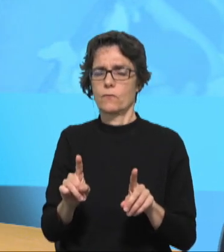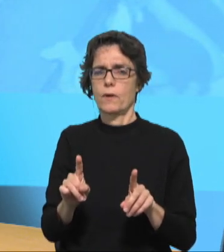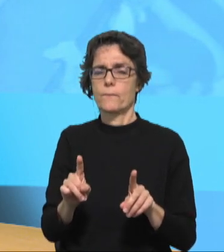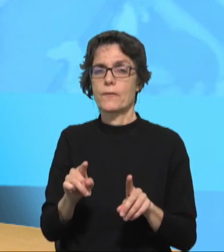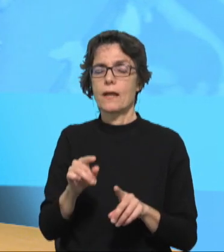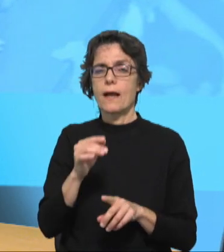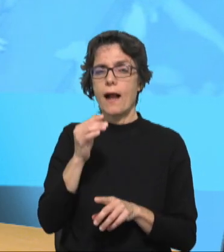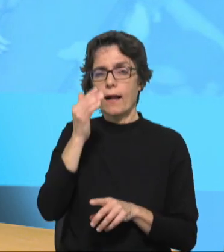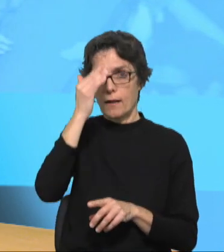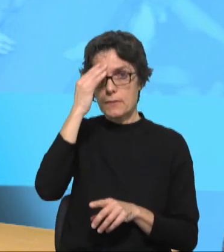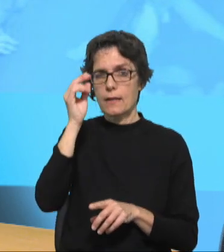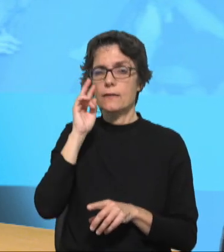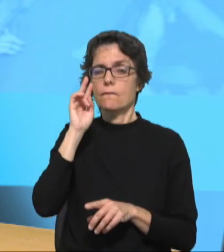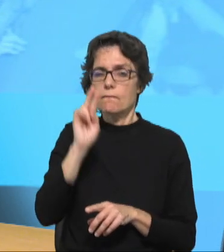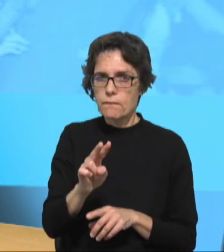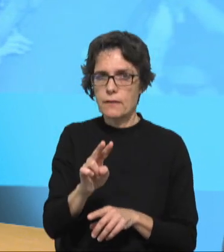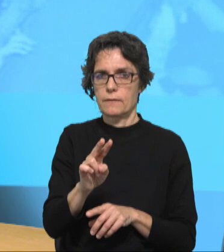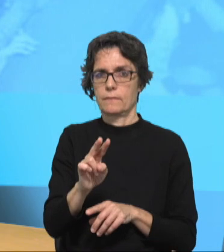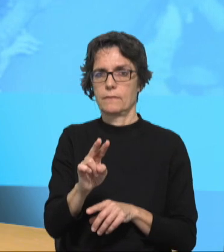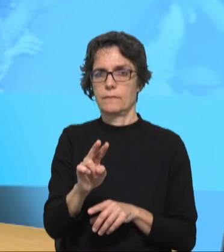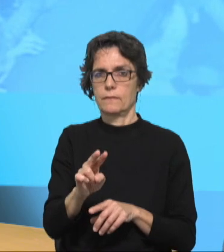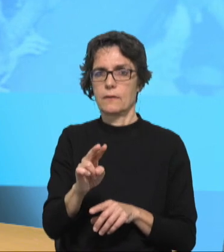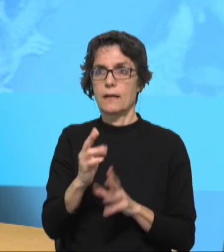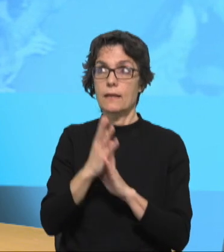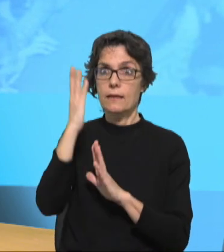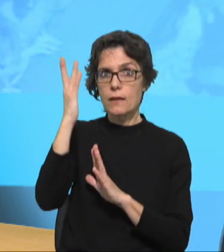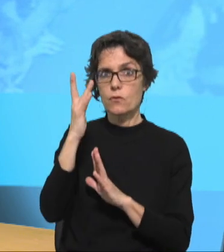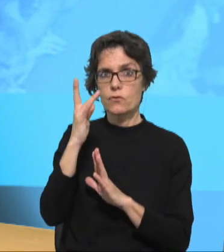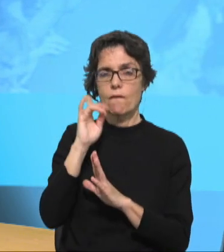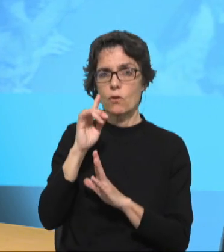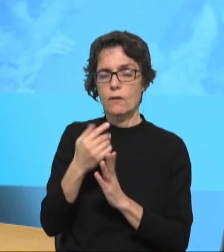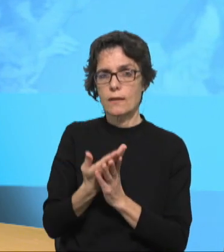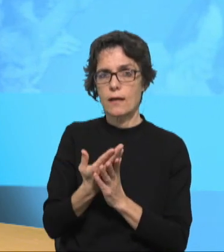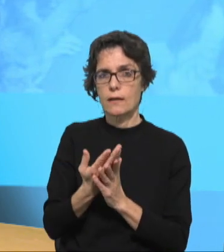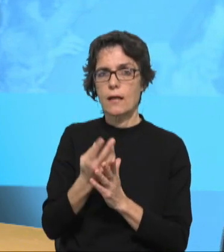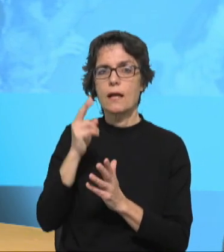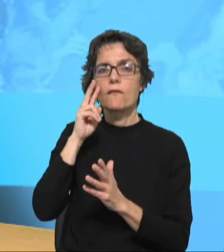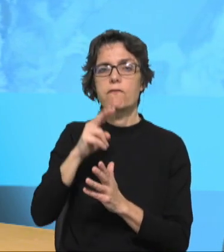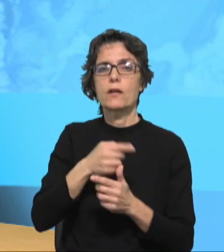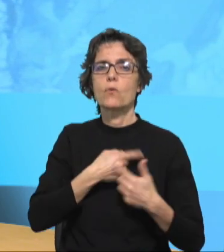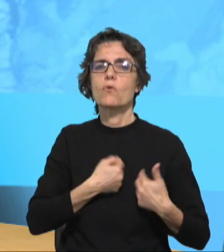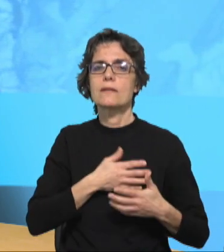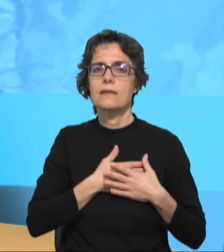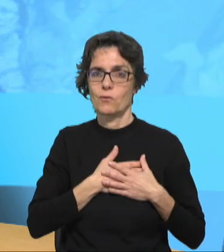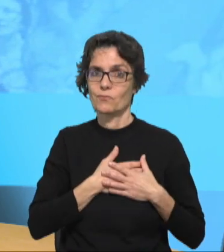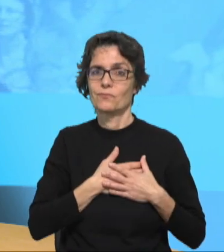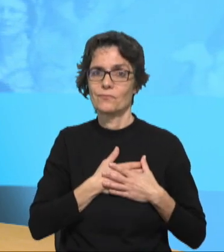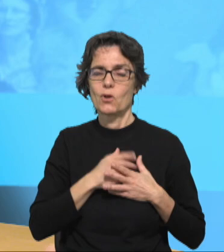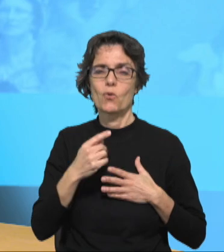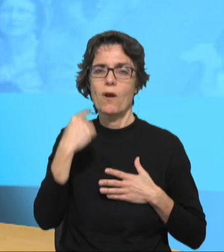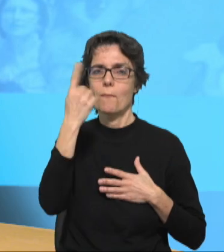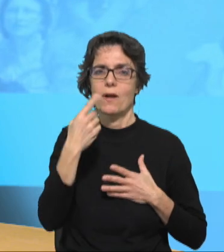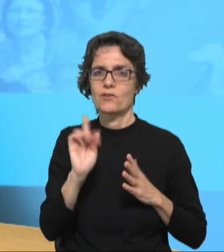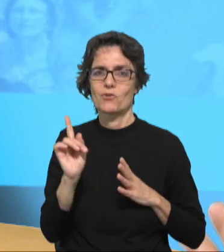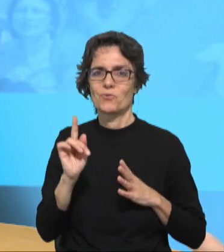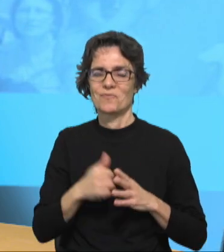é? Que Deus valoriza a dimensão do coração, do que o coração vê e não propriamente as aparências.